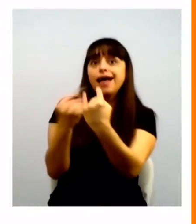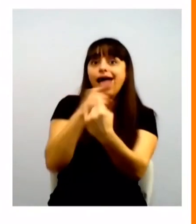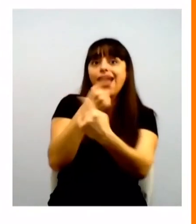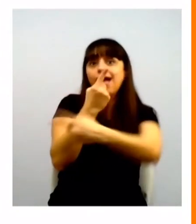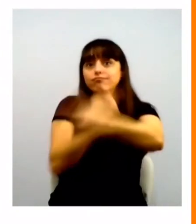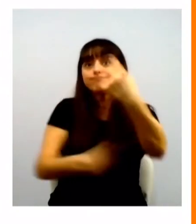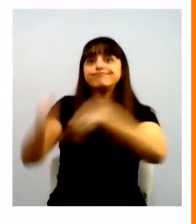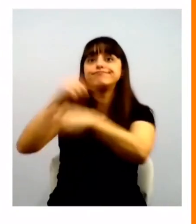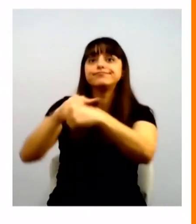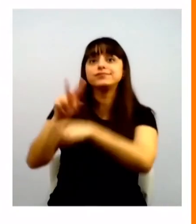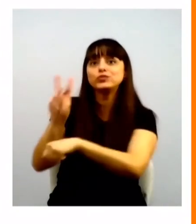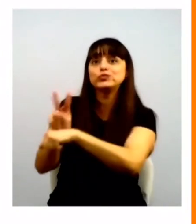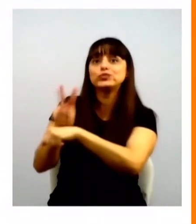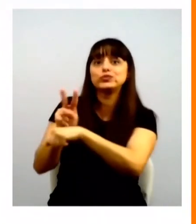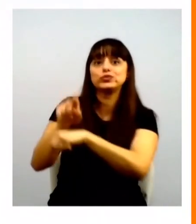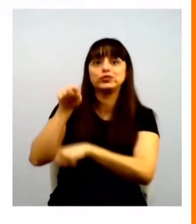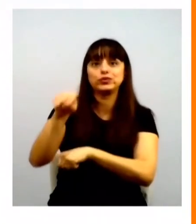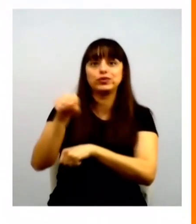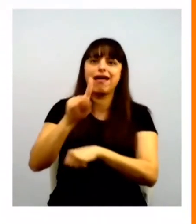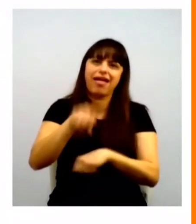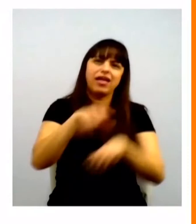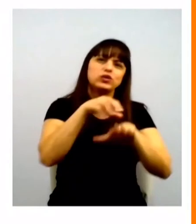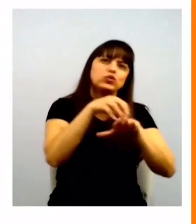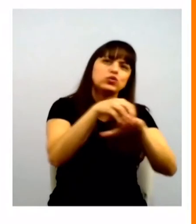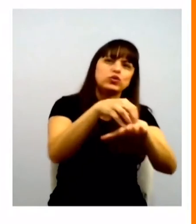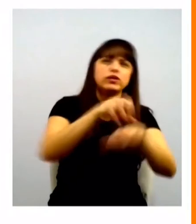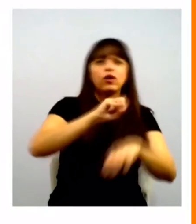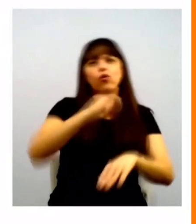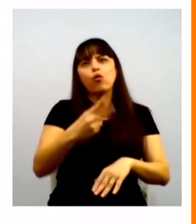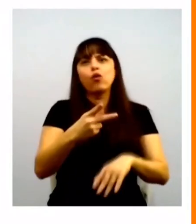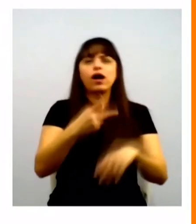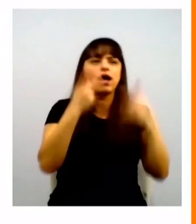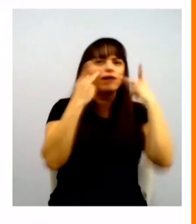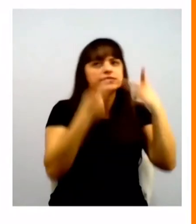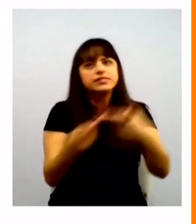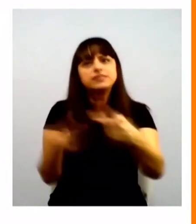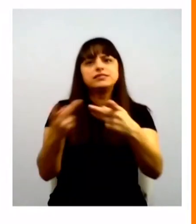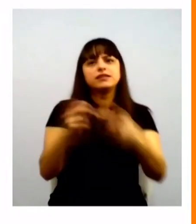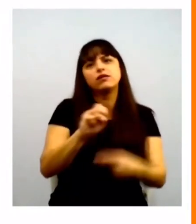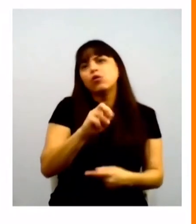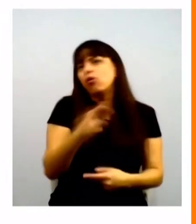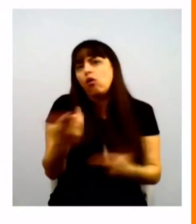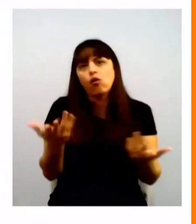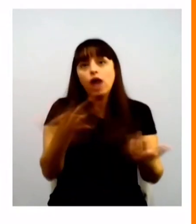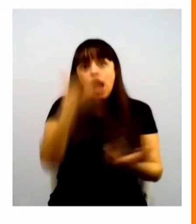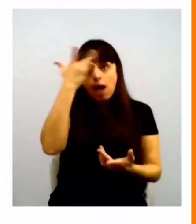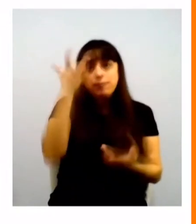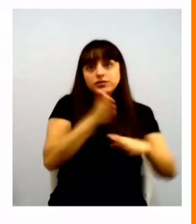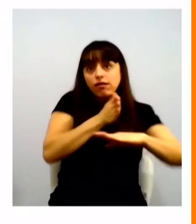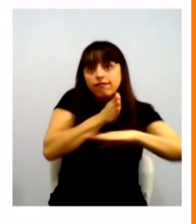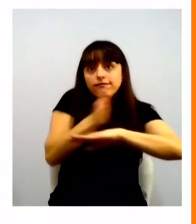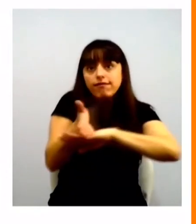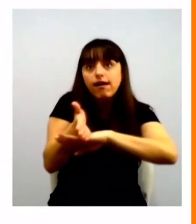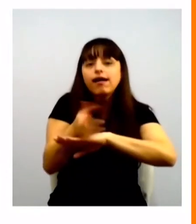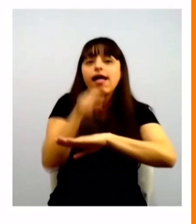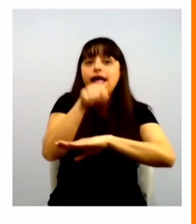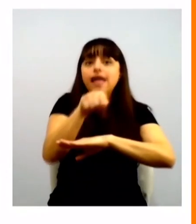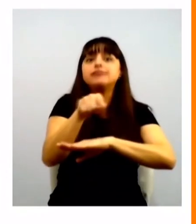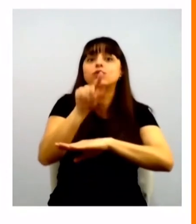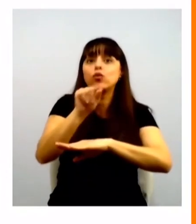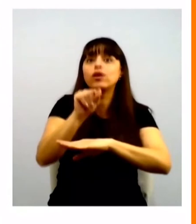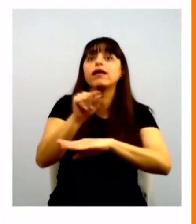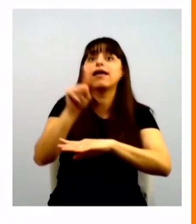chama-lhe turista ou visitante ou como seja esta atracção gera um impacto directo de onde está o